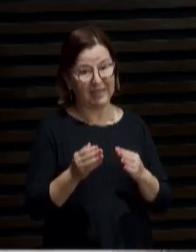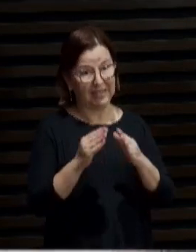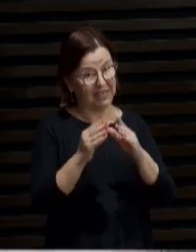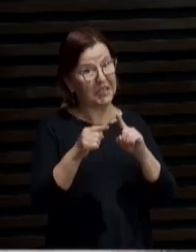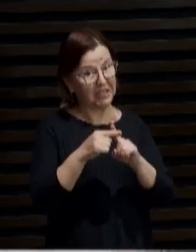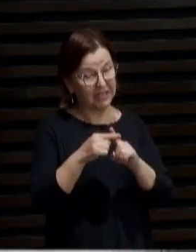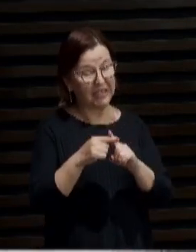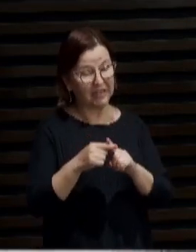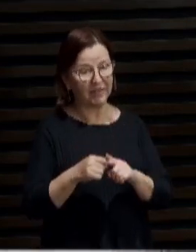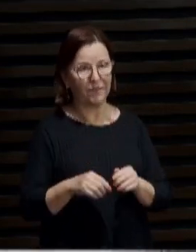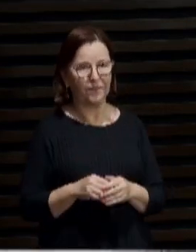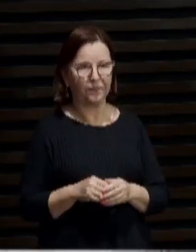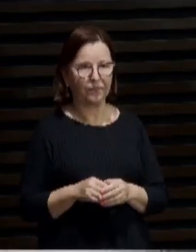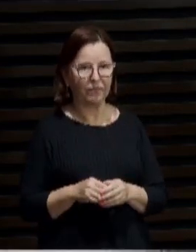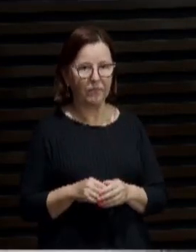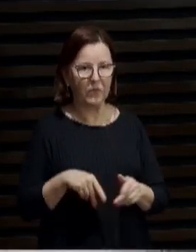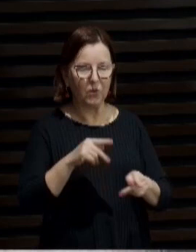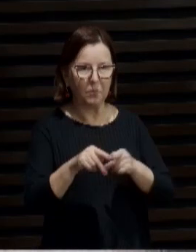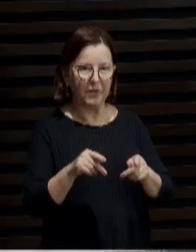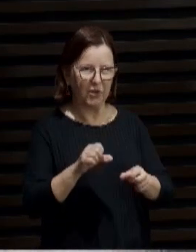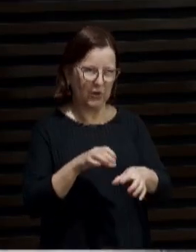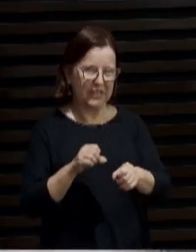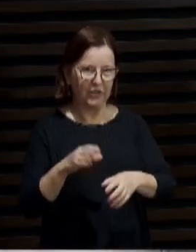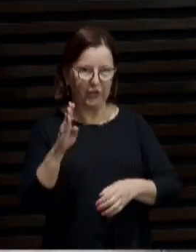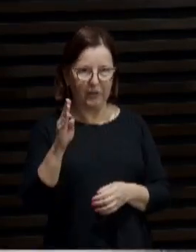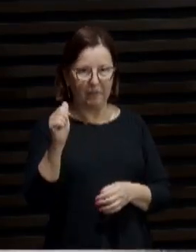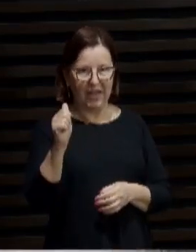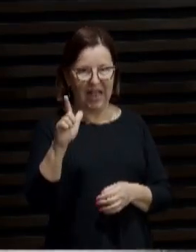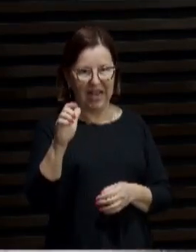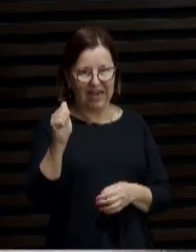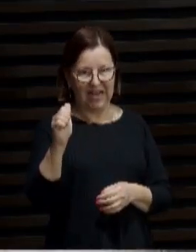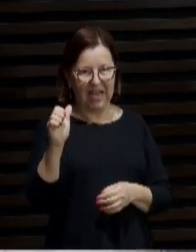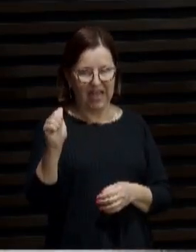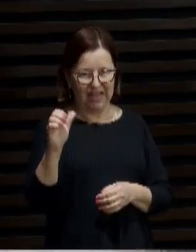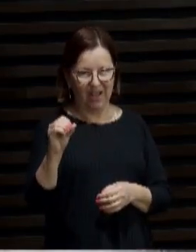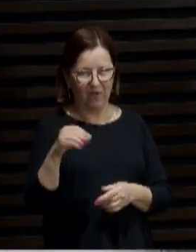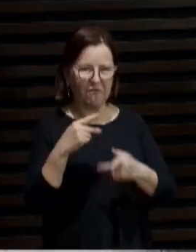Balaão, eles querem nos levar a entender que a gente pode viver uma vida de pecado.